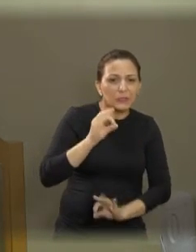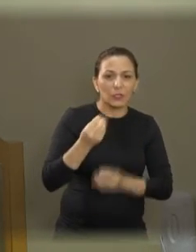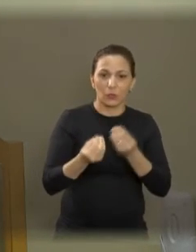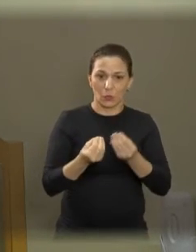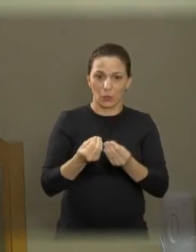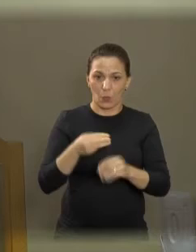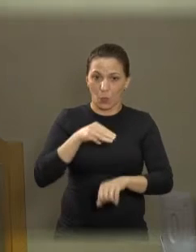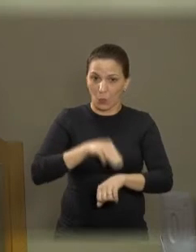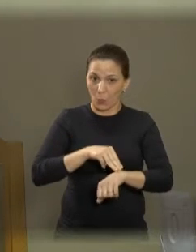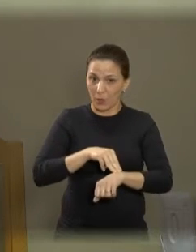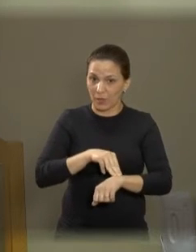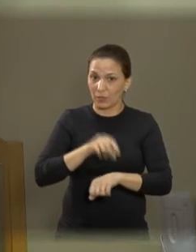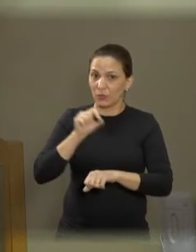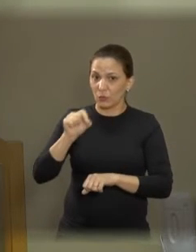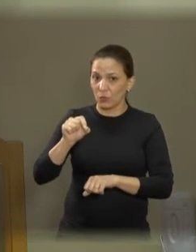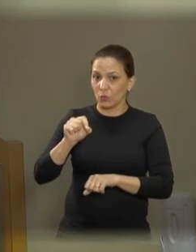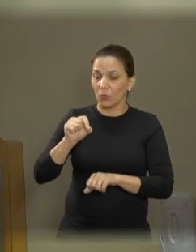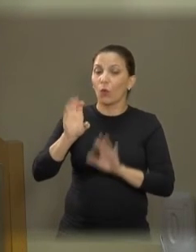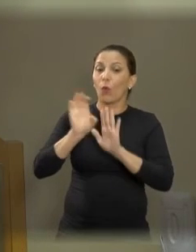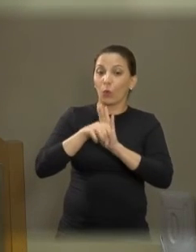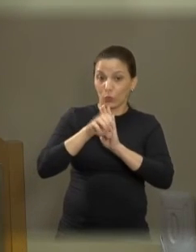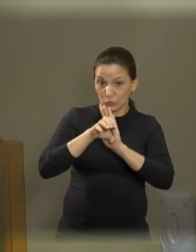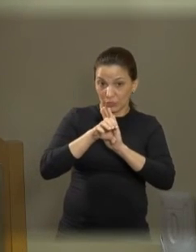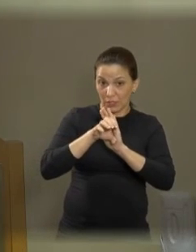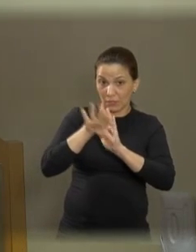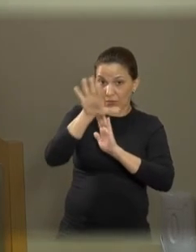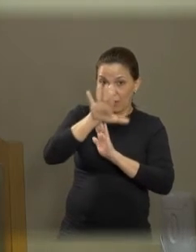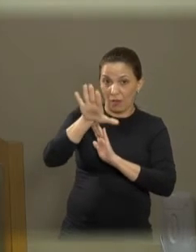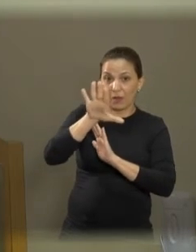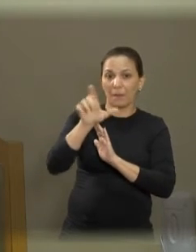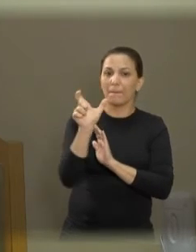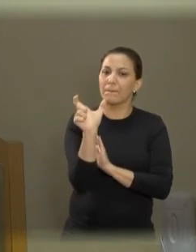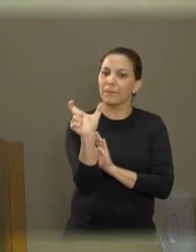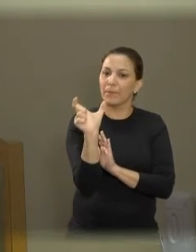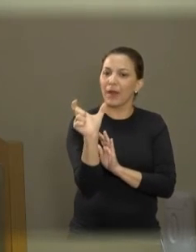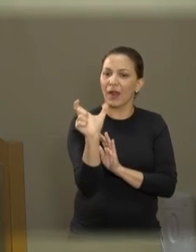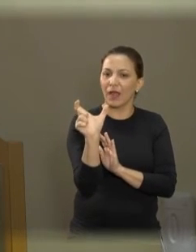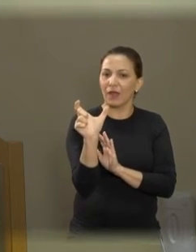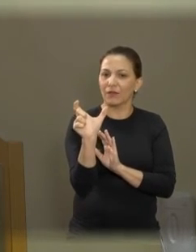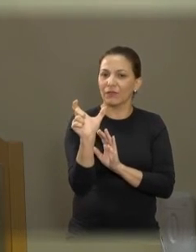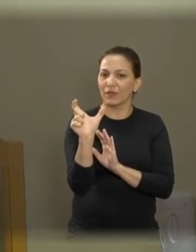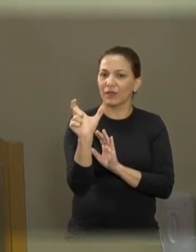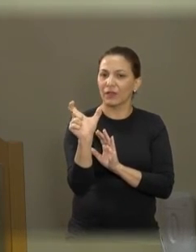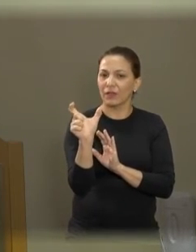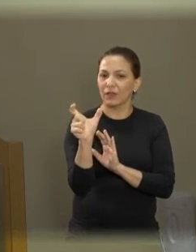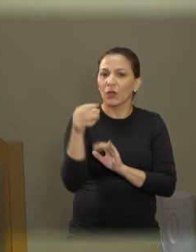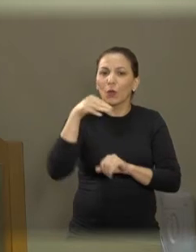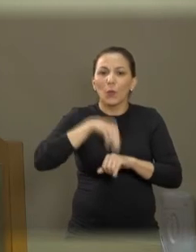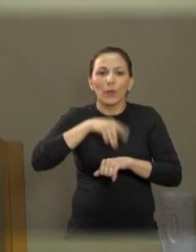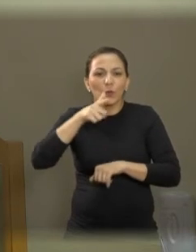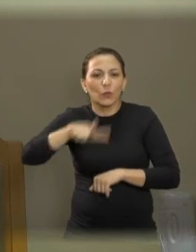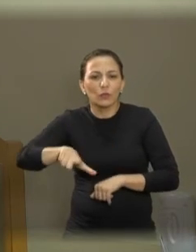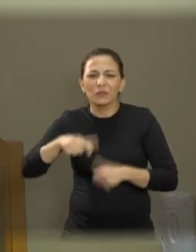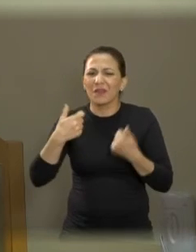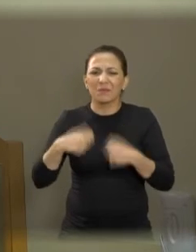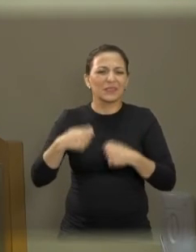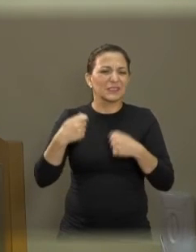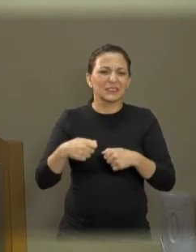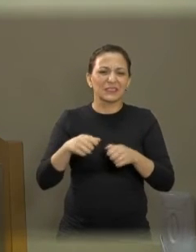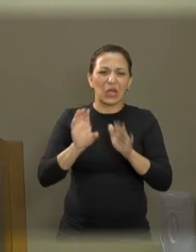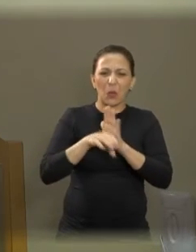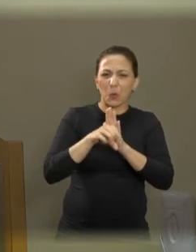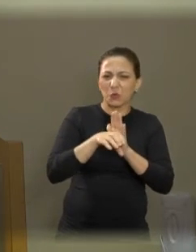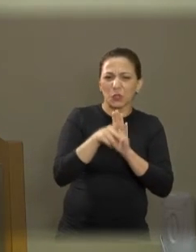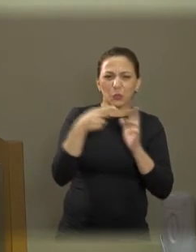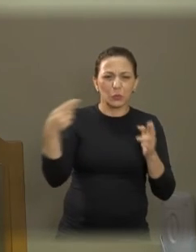de um momento onde eu tive aula com definição para entrar num outro momento. Não preciso definir nada.